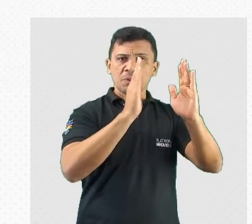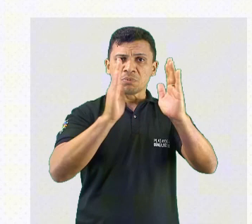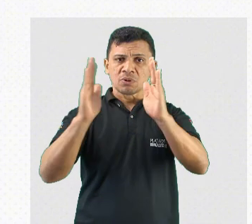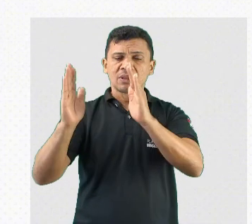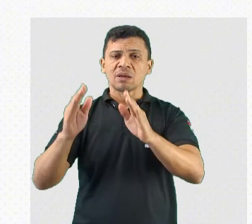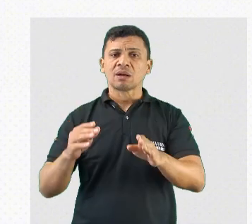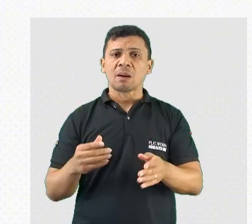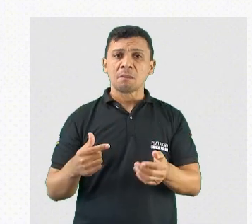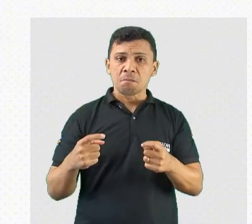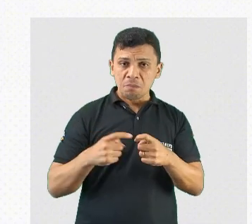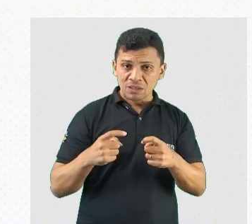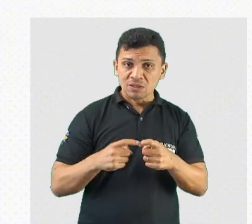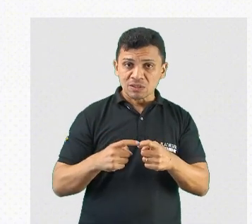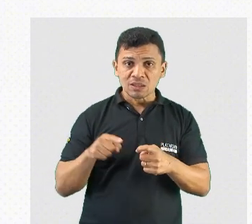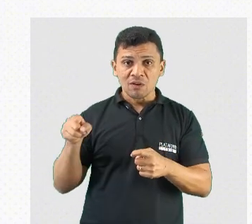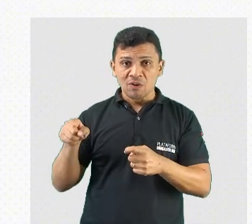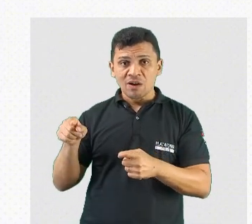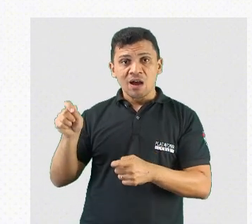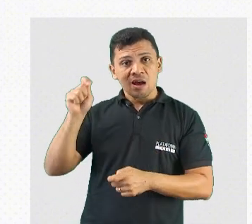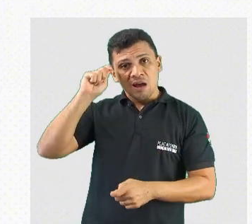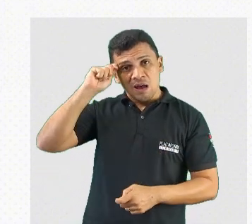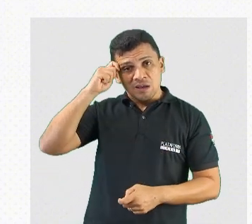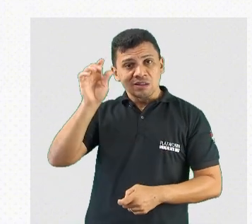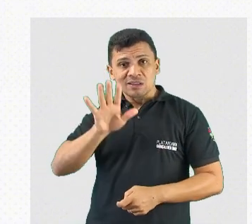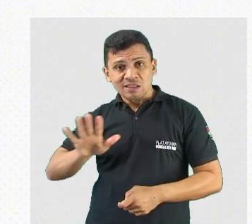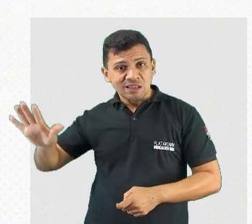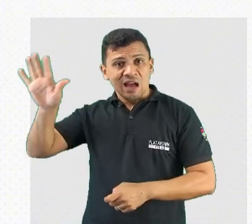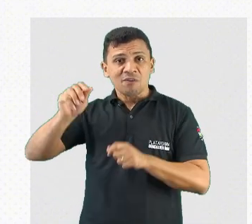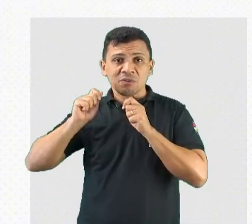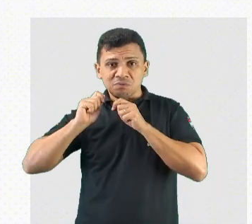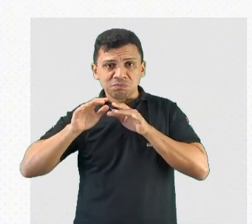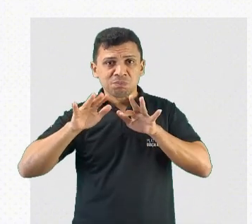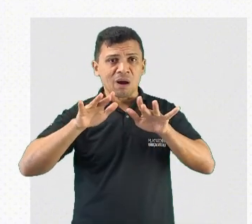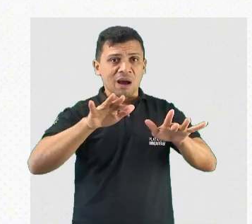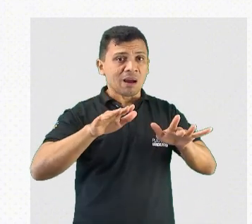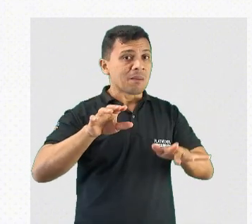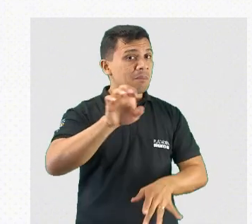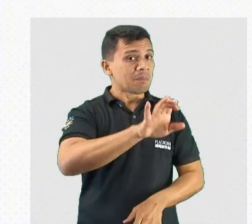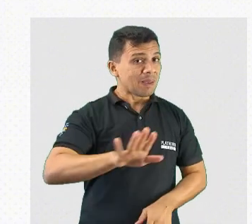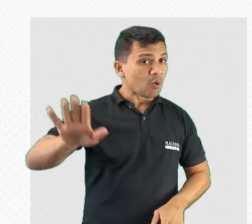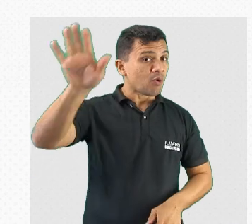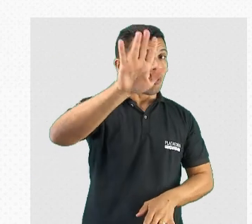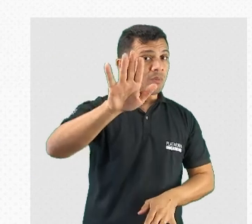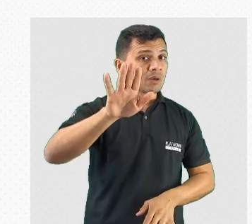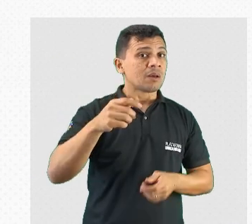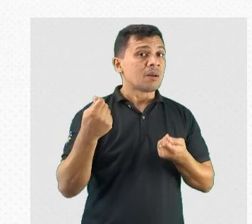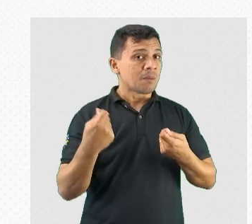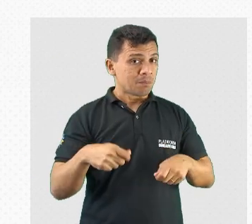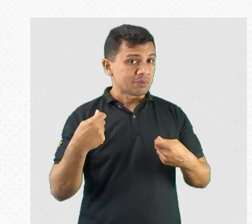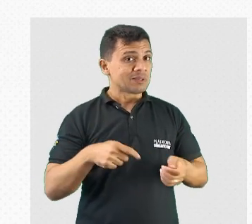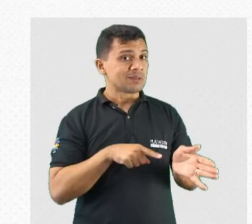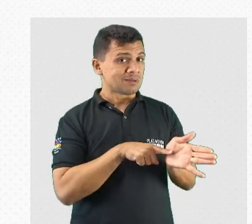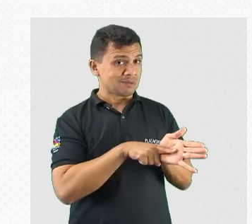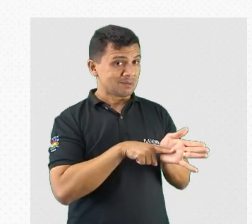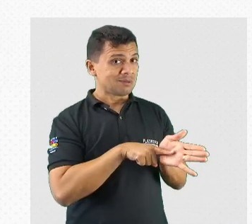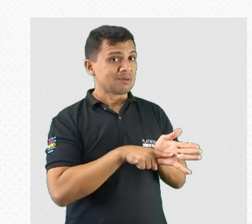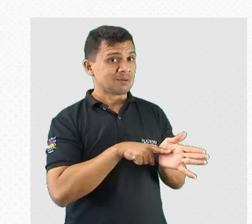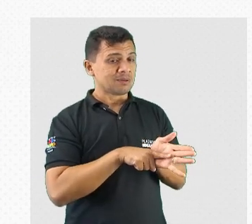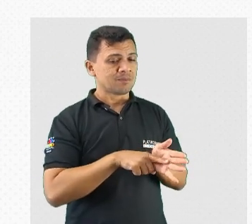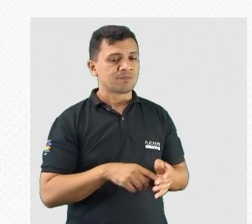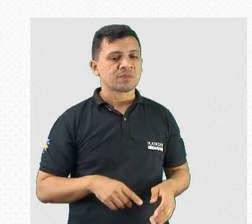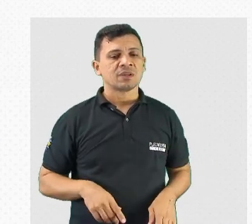medicina, saem da África para a Europa. Olha que loucura, mas a gente tem que pesquisar e entender esse processo. E aí, esses veículos